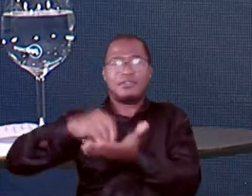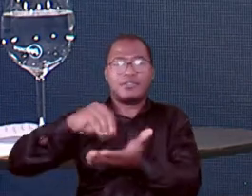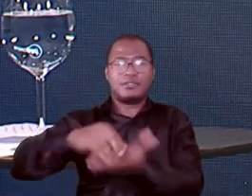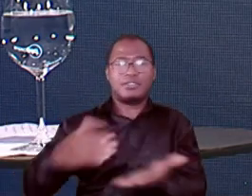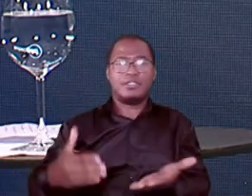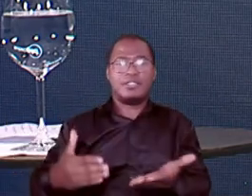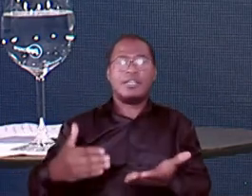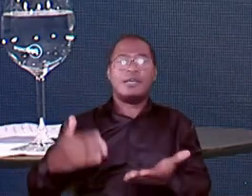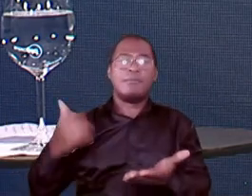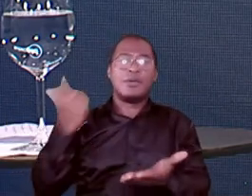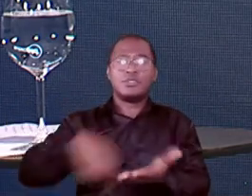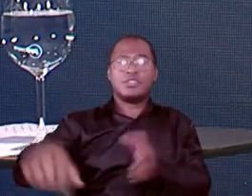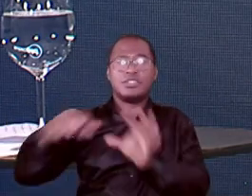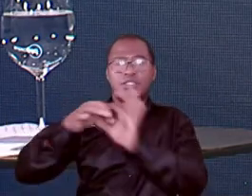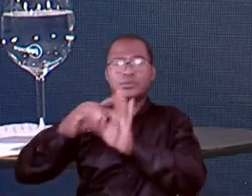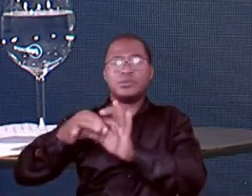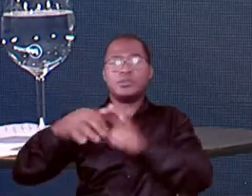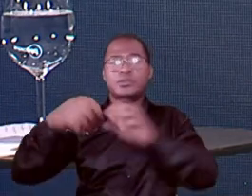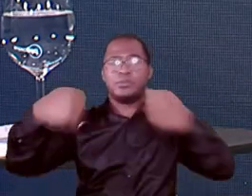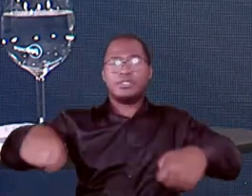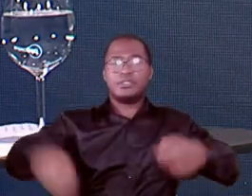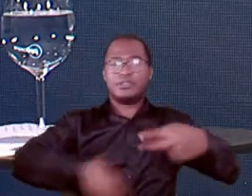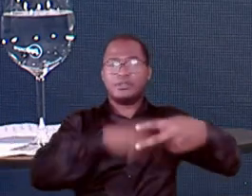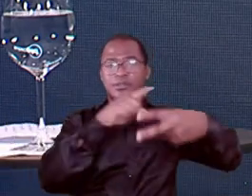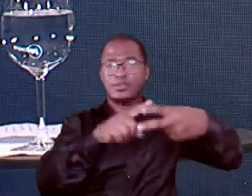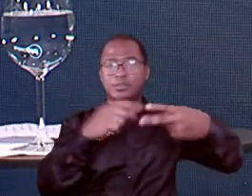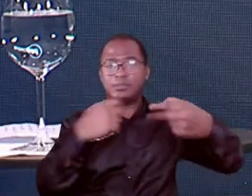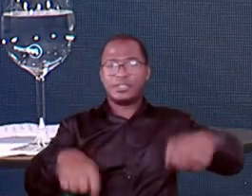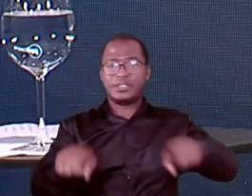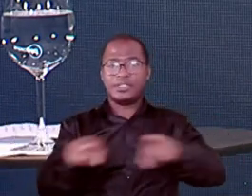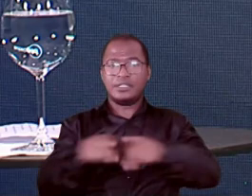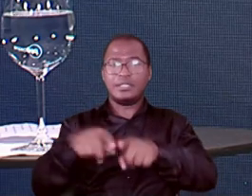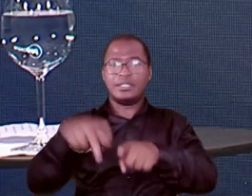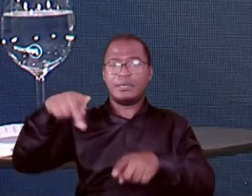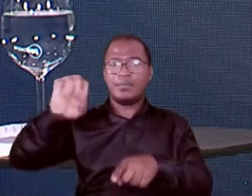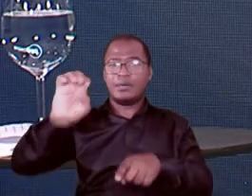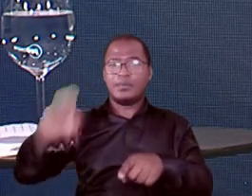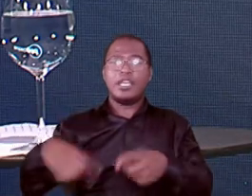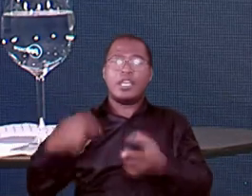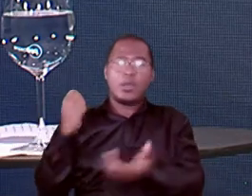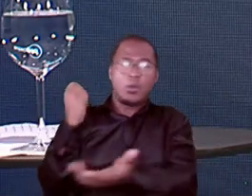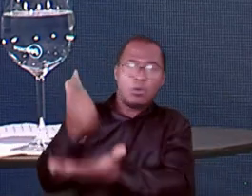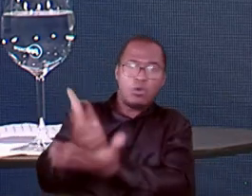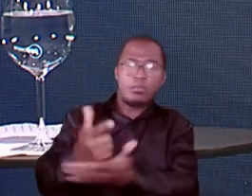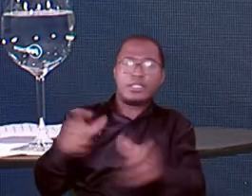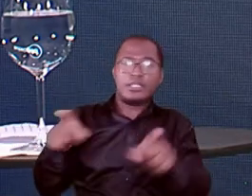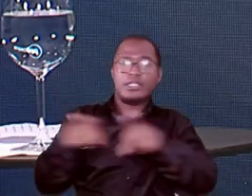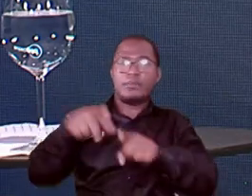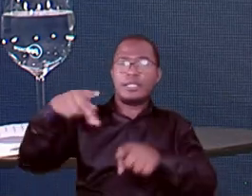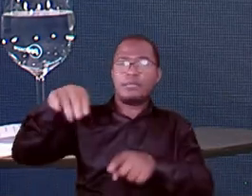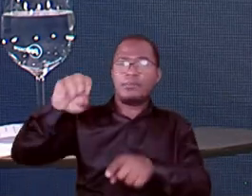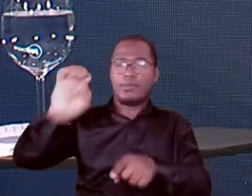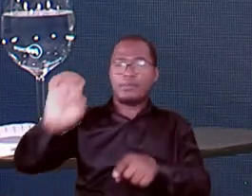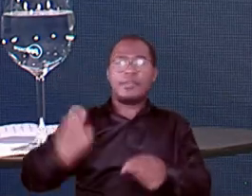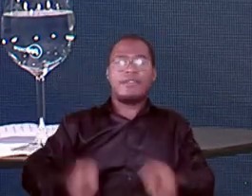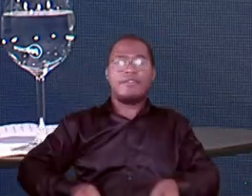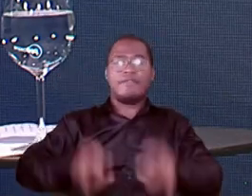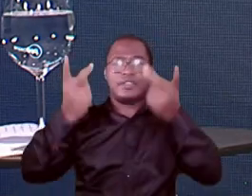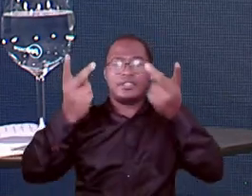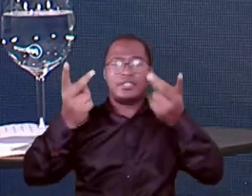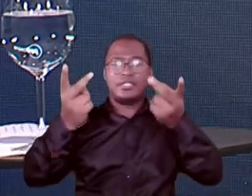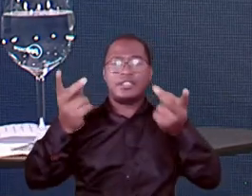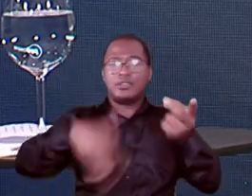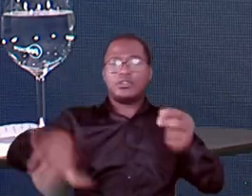que muito críticos o momento que a minha compra e o momento que a PM é vende né e exatamente isso que a gente captura né quando